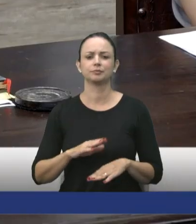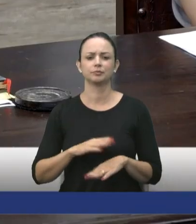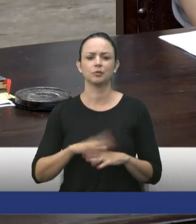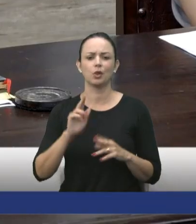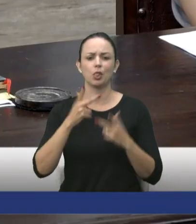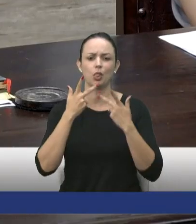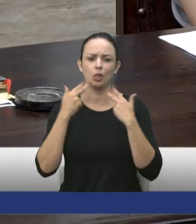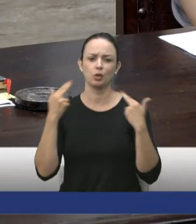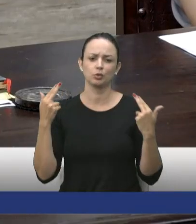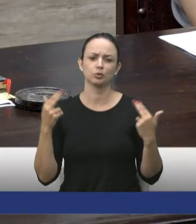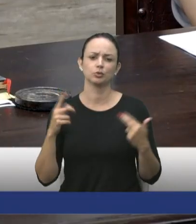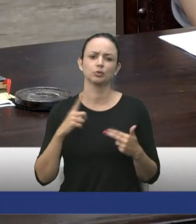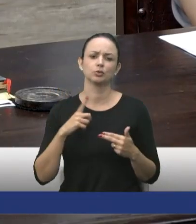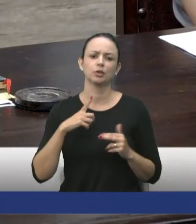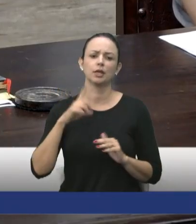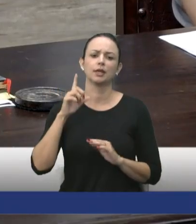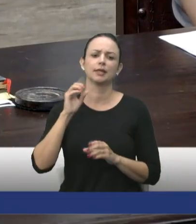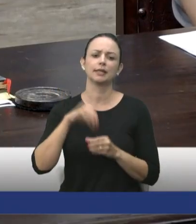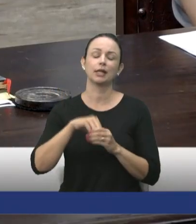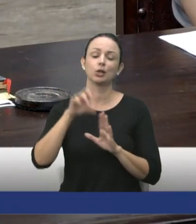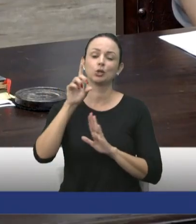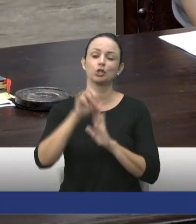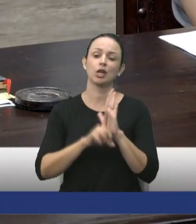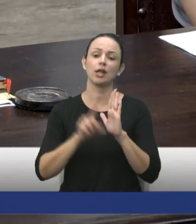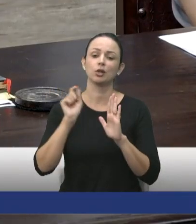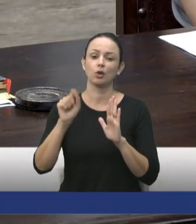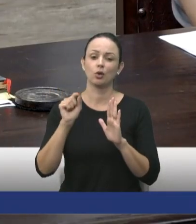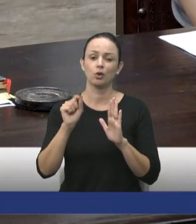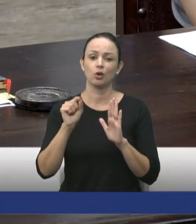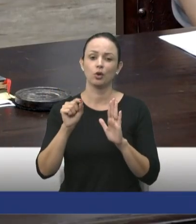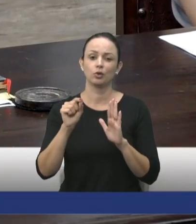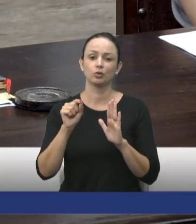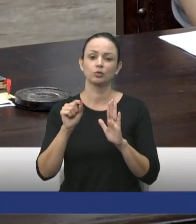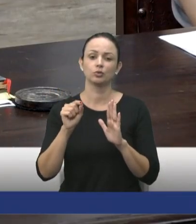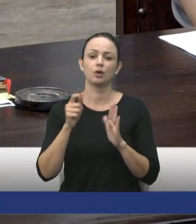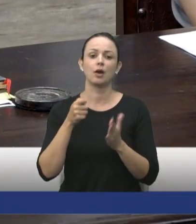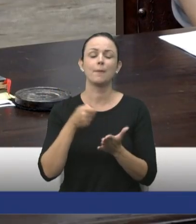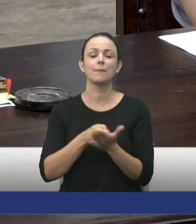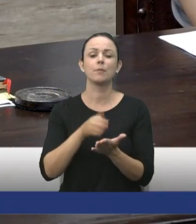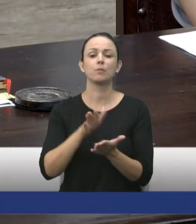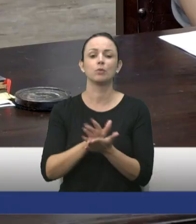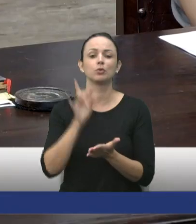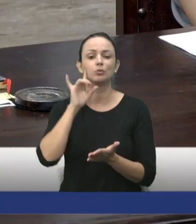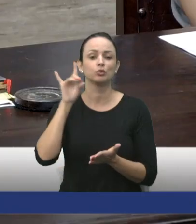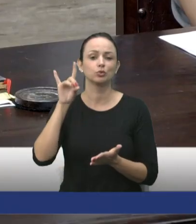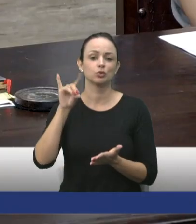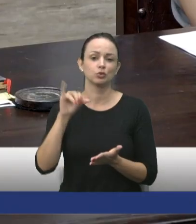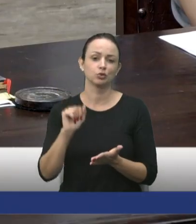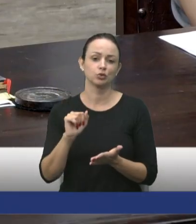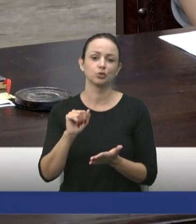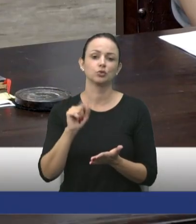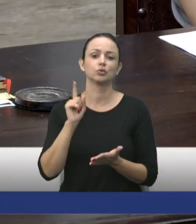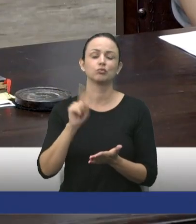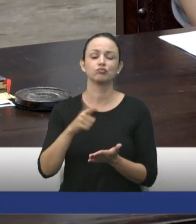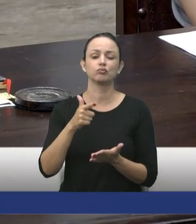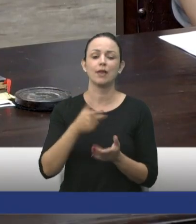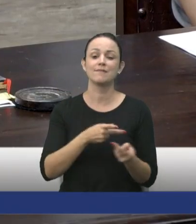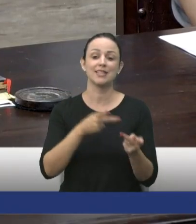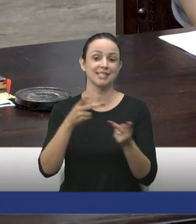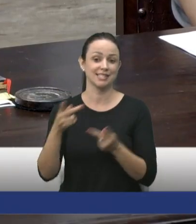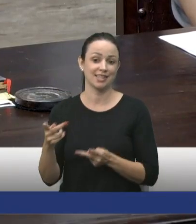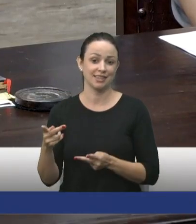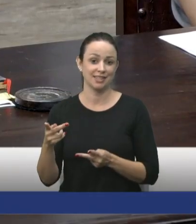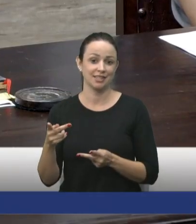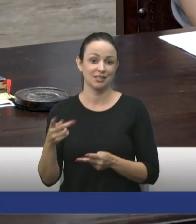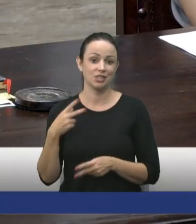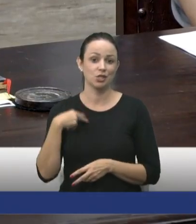novidades que nós temos no direito é a possibilidade de multa diária para o descumprimento de visita. Nós